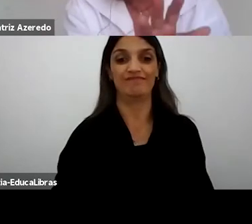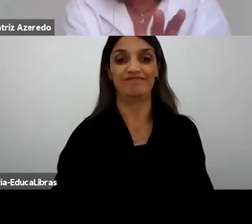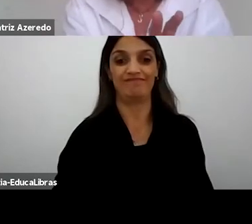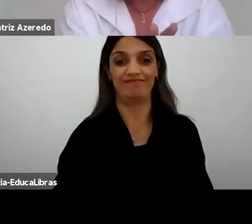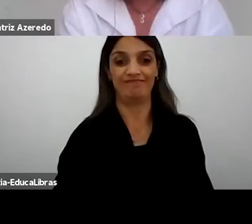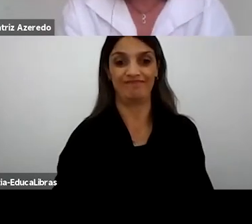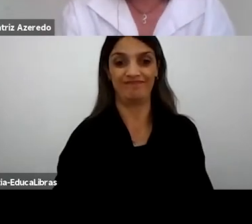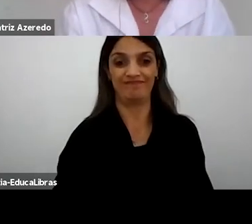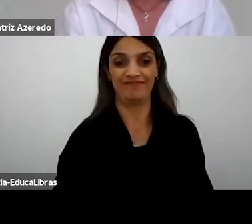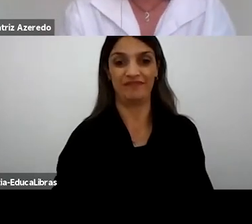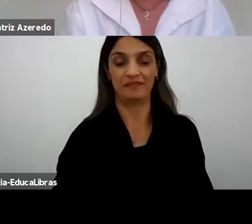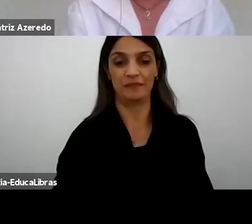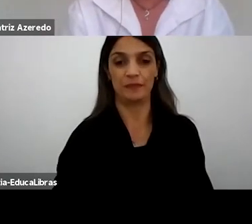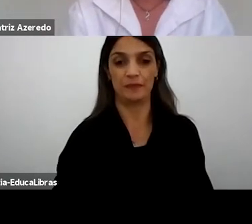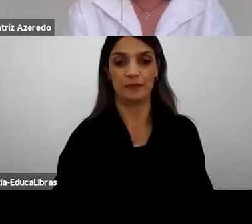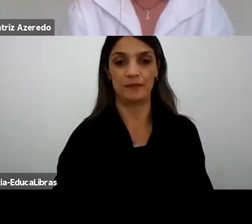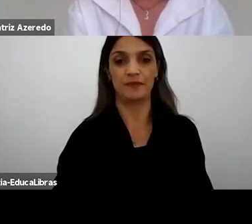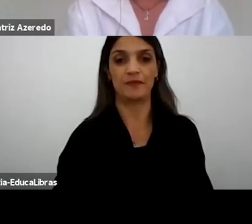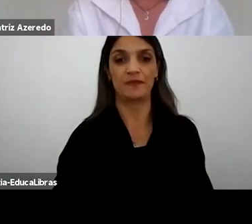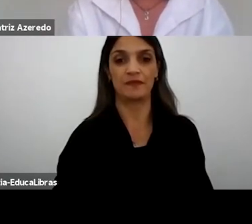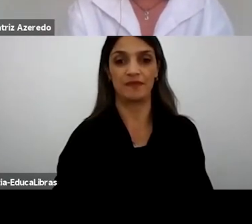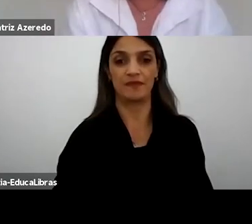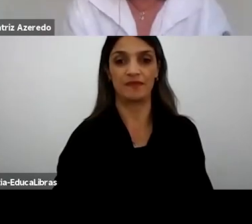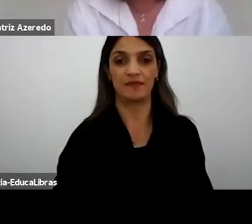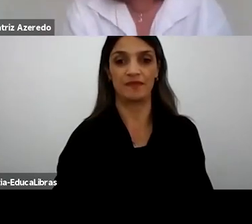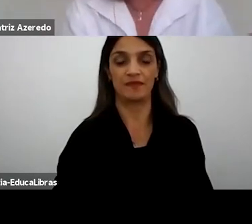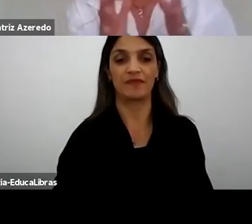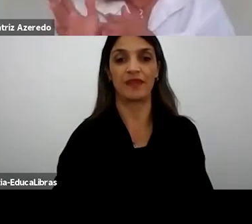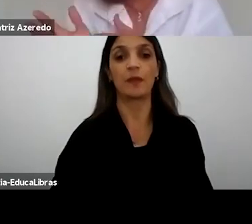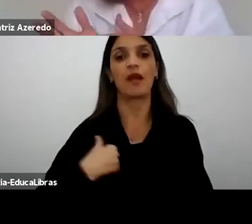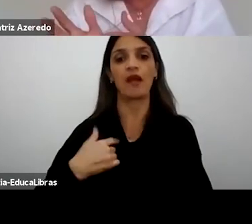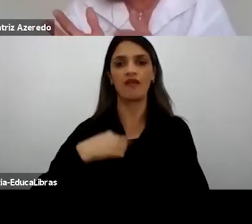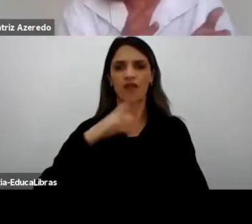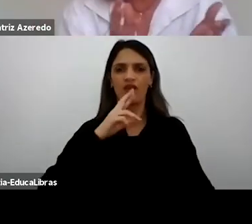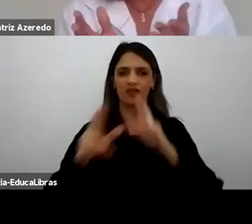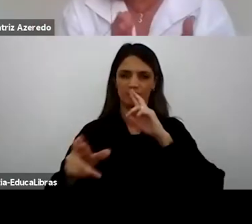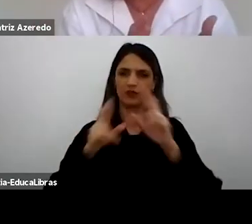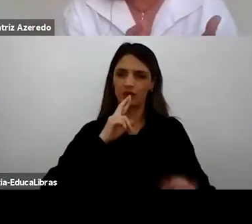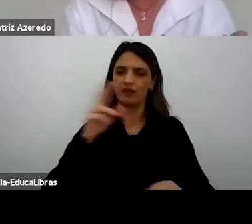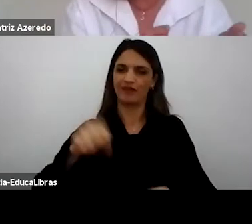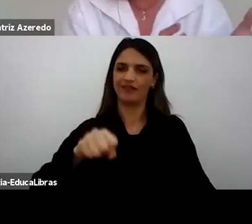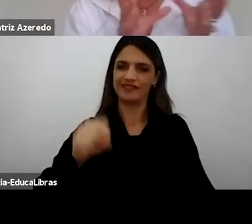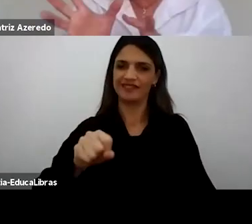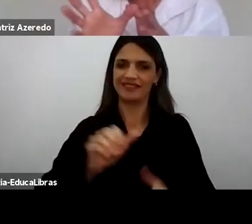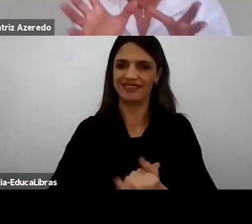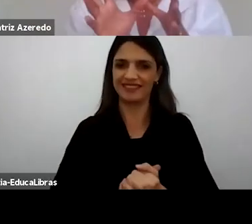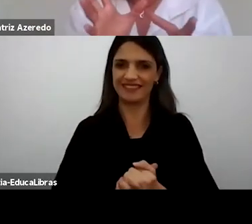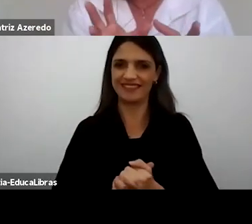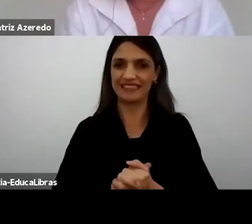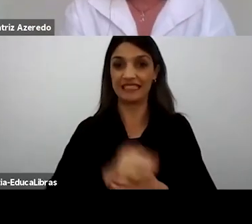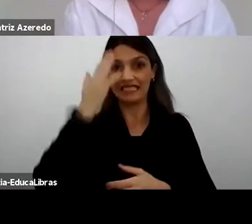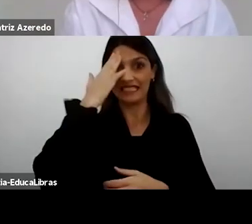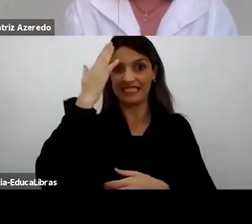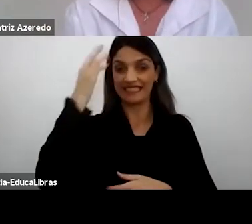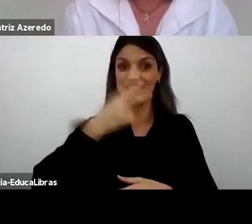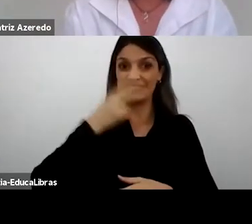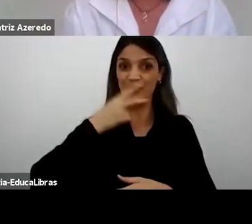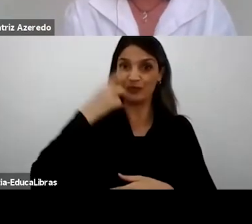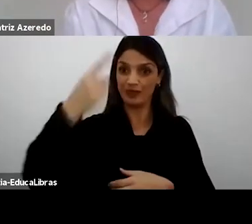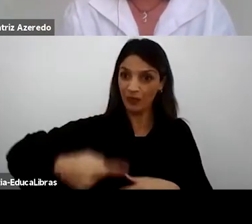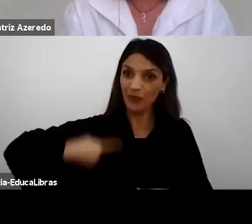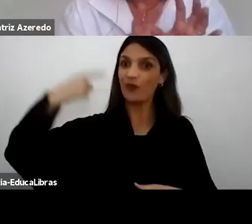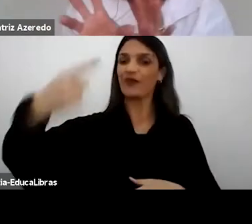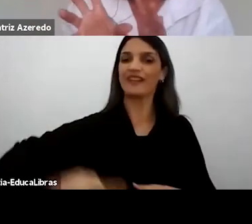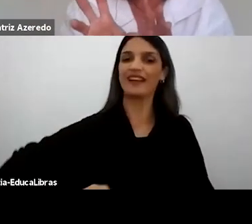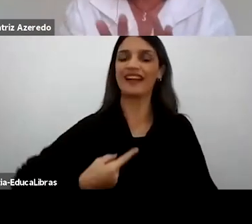eu vou responder a sua provocação e eu vou deixar, eu sei que tem uma segunda rodada, vou me